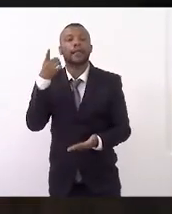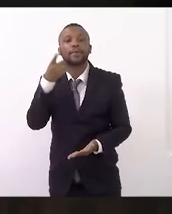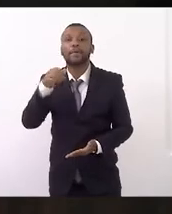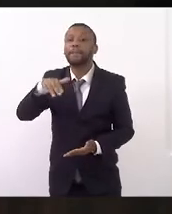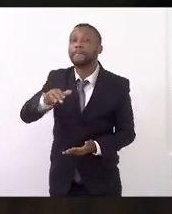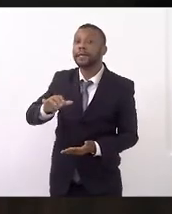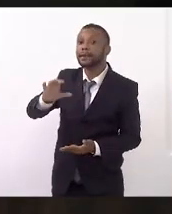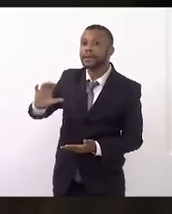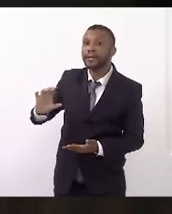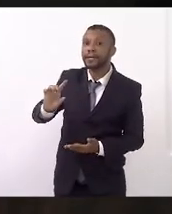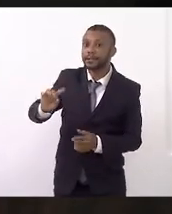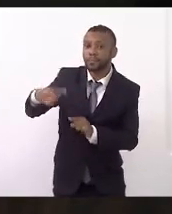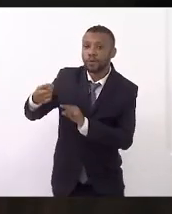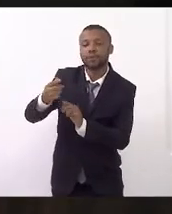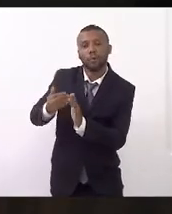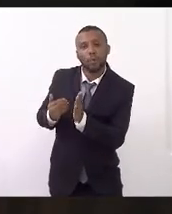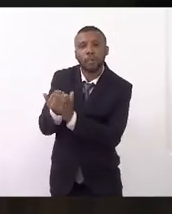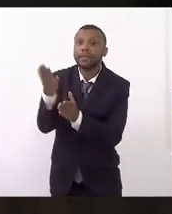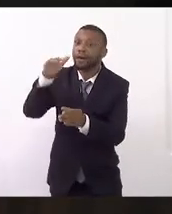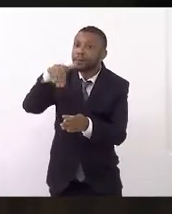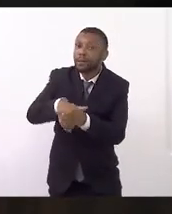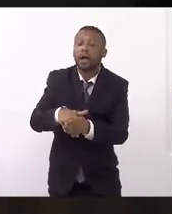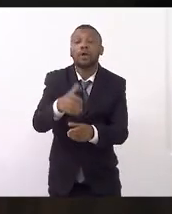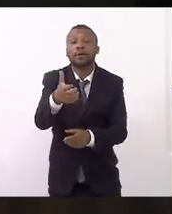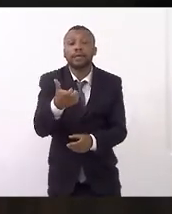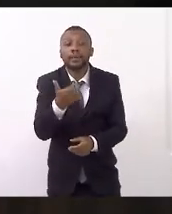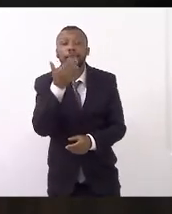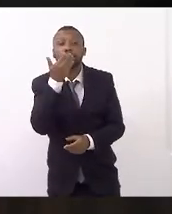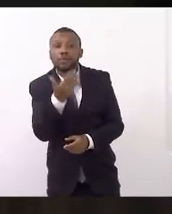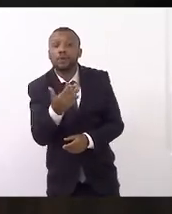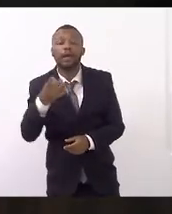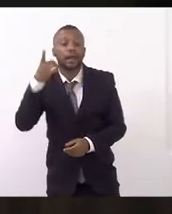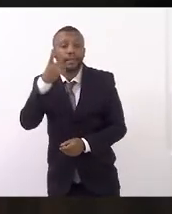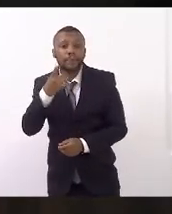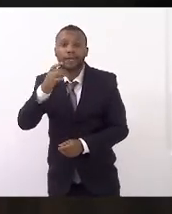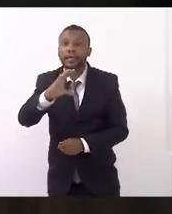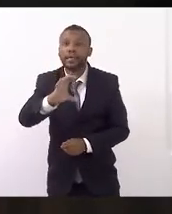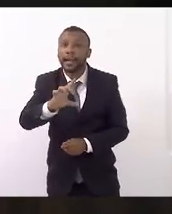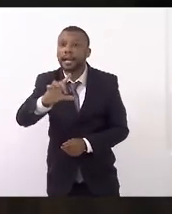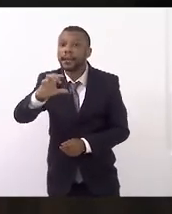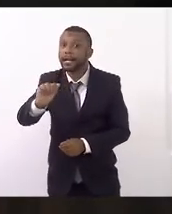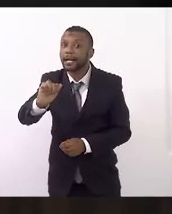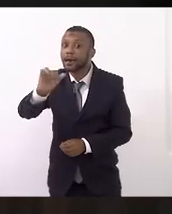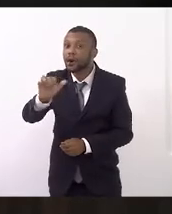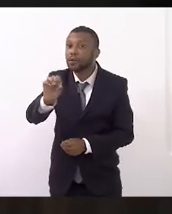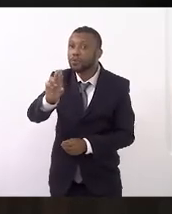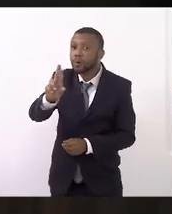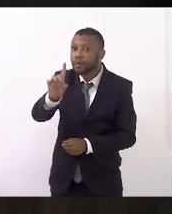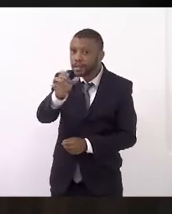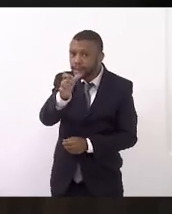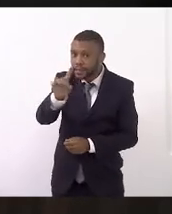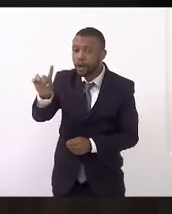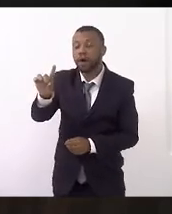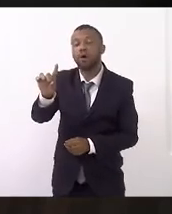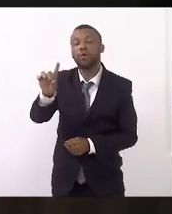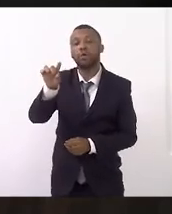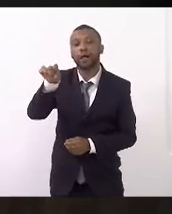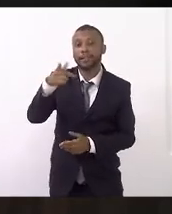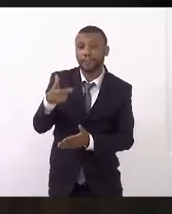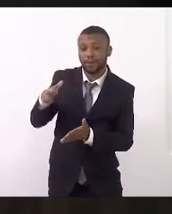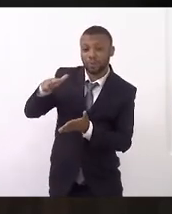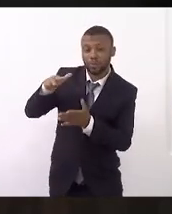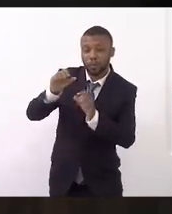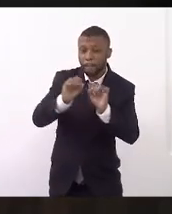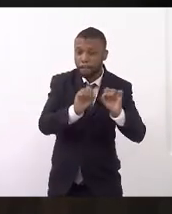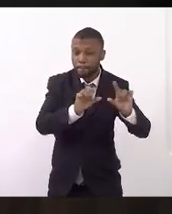seguida vamos à votação. Eu queria, deputada Célia Jordão, estava no plenário virtual